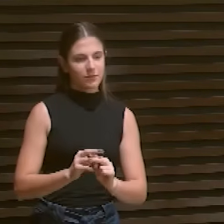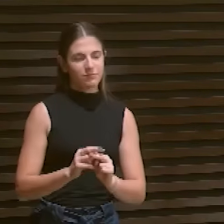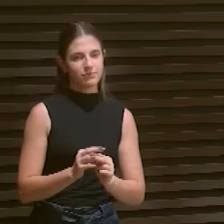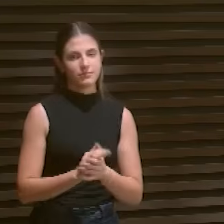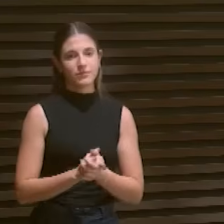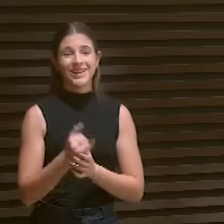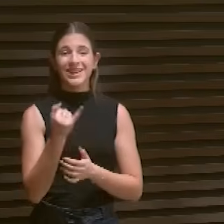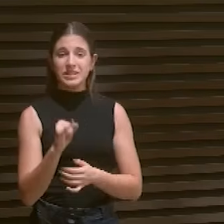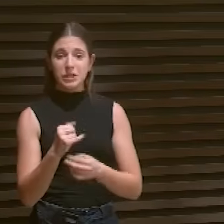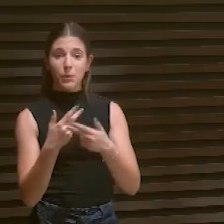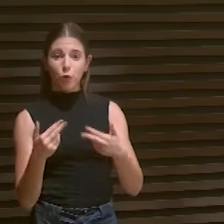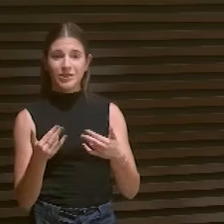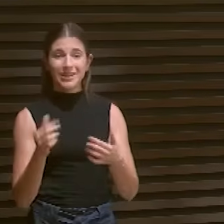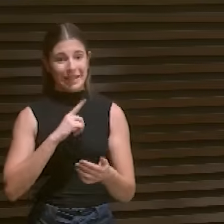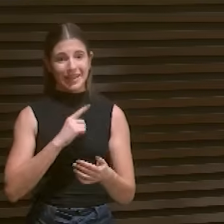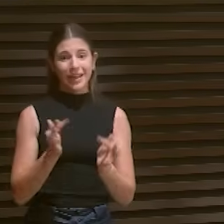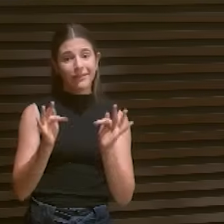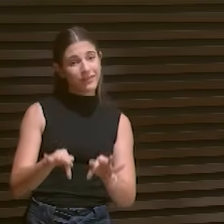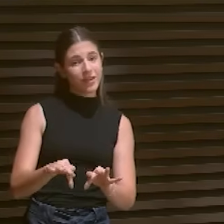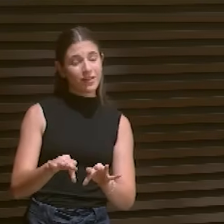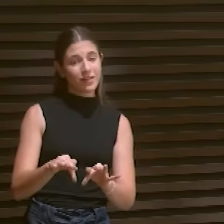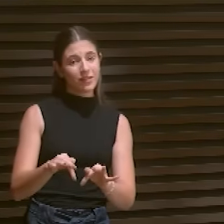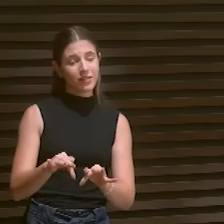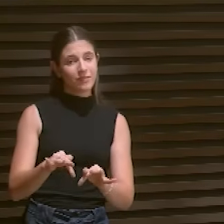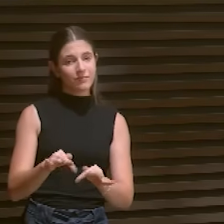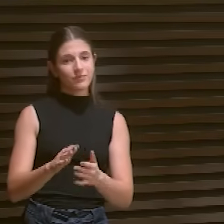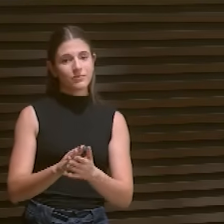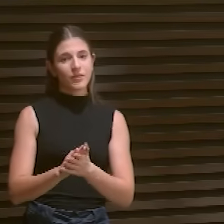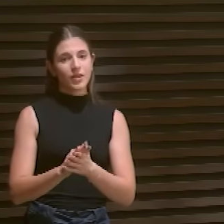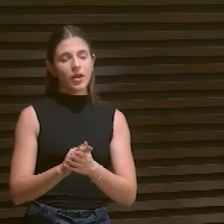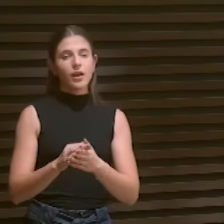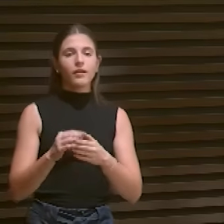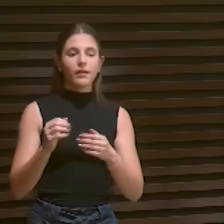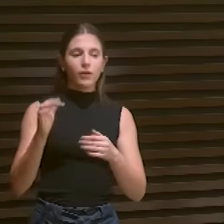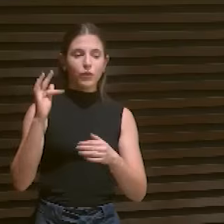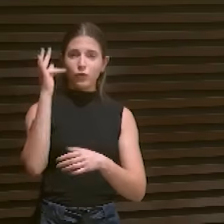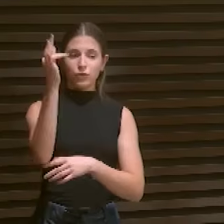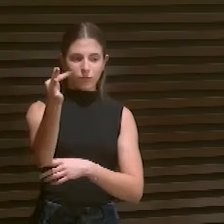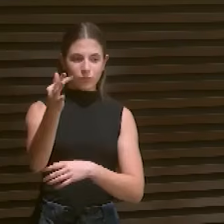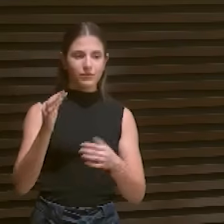Se é algo transitório, ele está destinado a quê? A ser destruído.